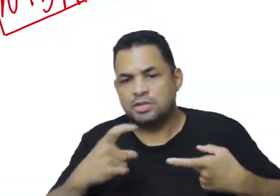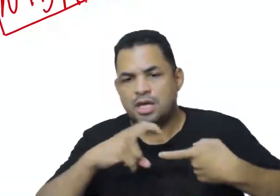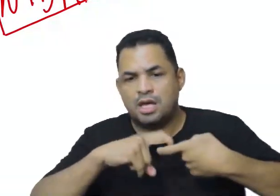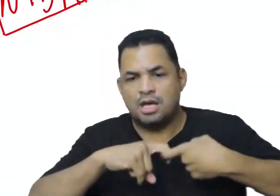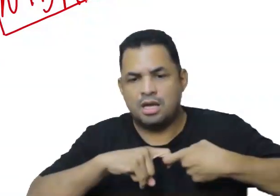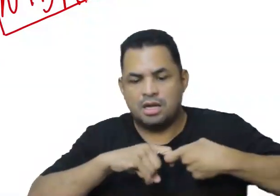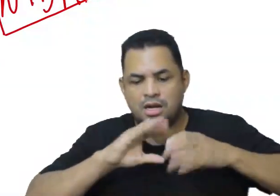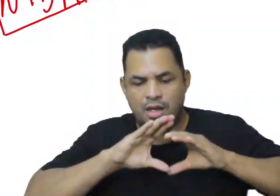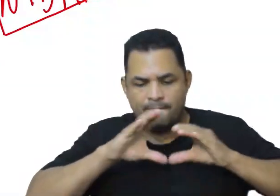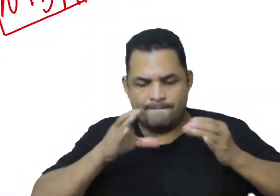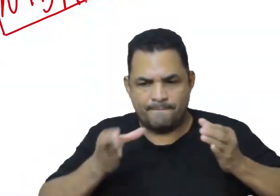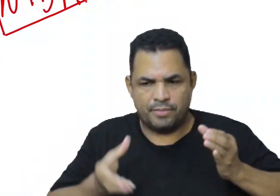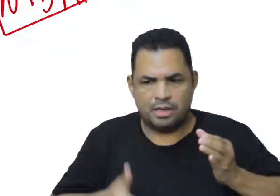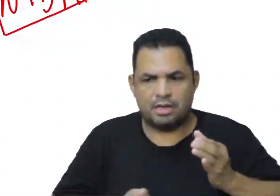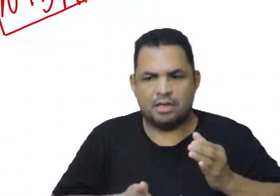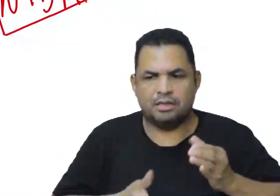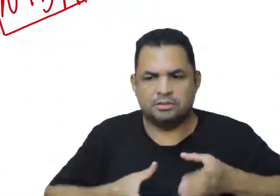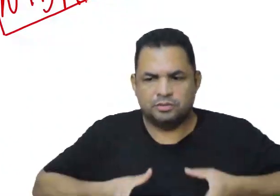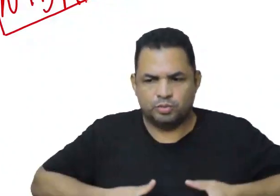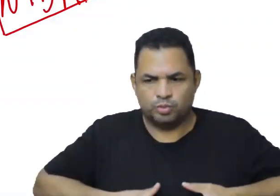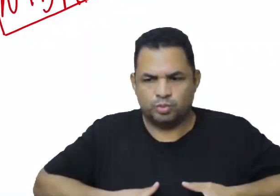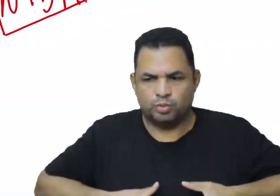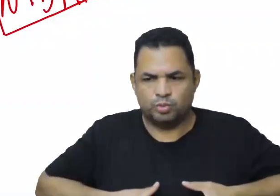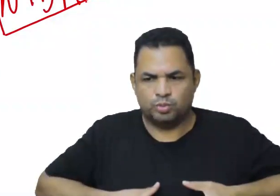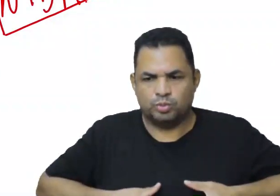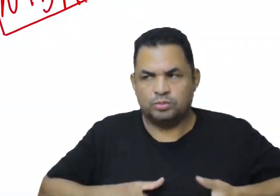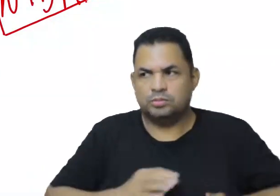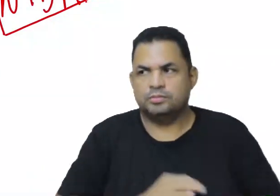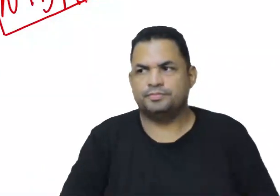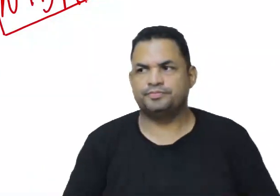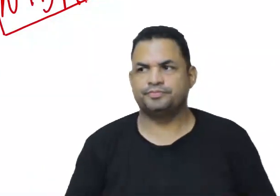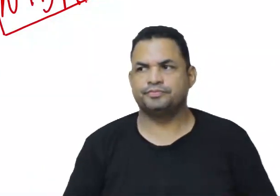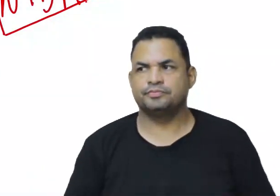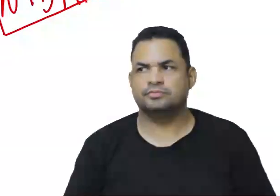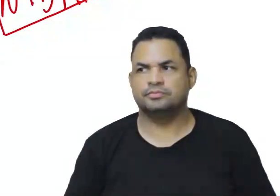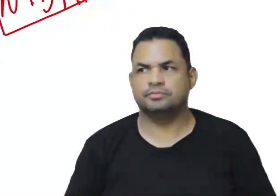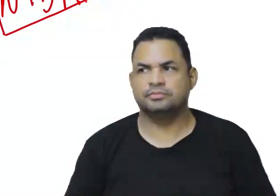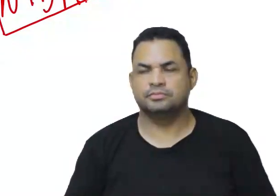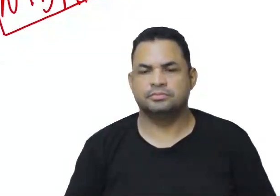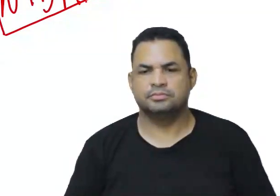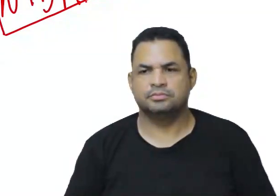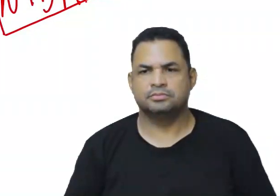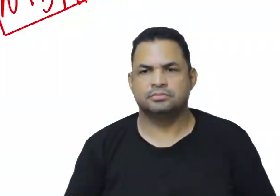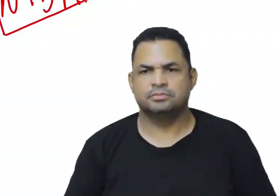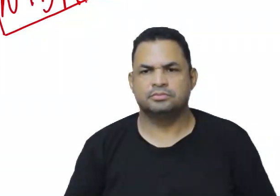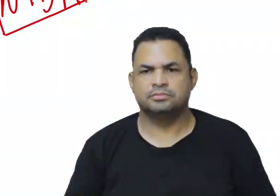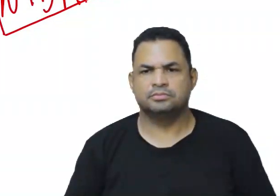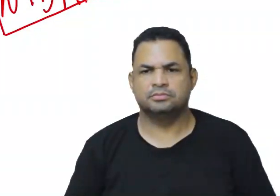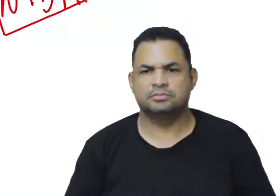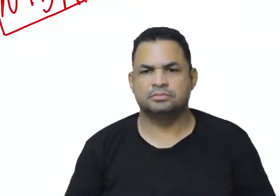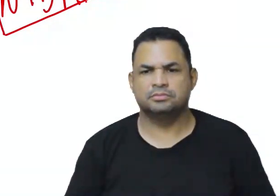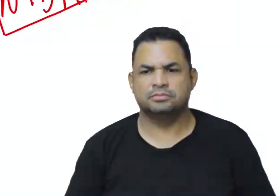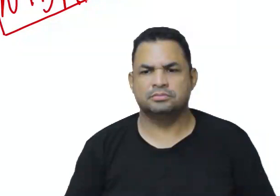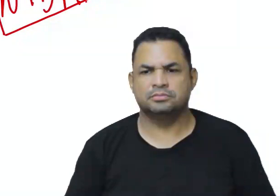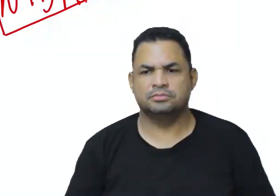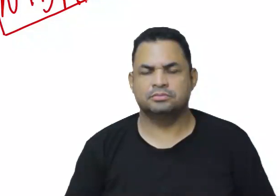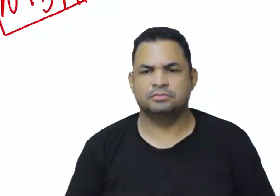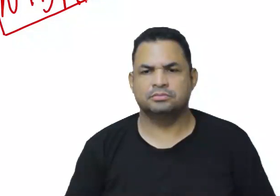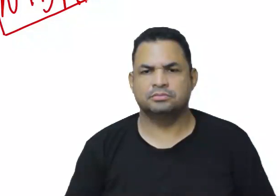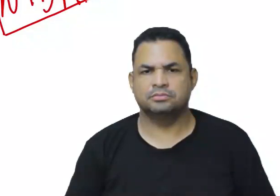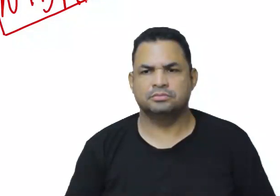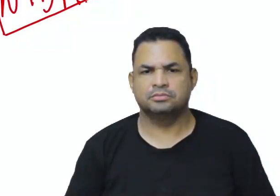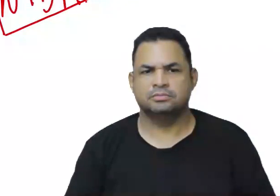à parede do útero, como está aqui nessa figura 2 aqui, né? Vou numerar para a gente se entender melhor, tá? Então, como eu falei aqui,